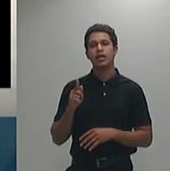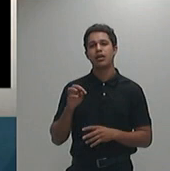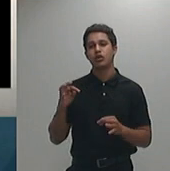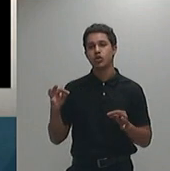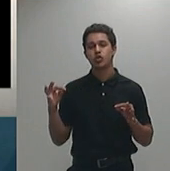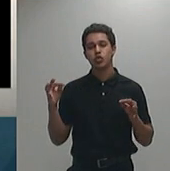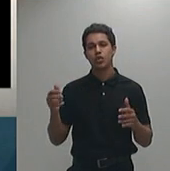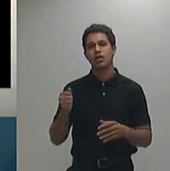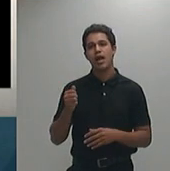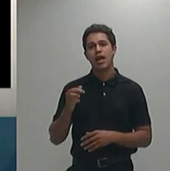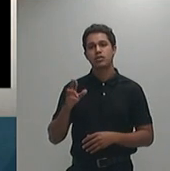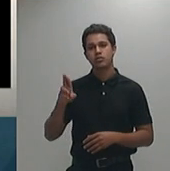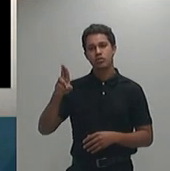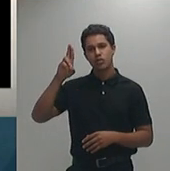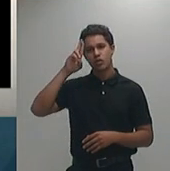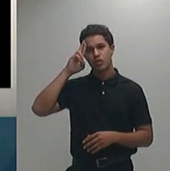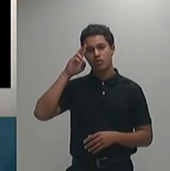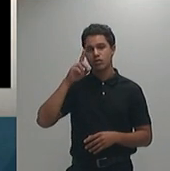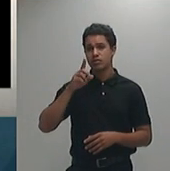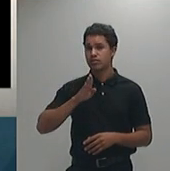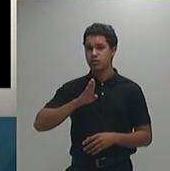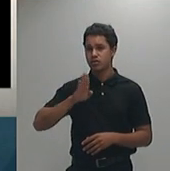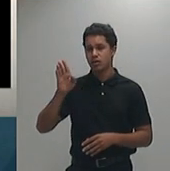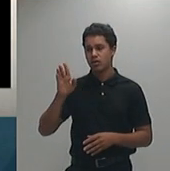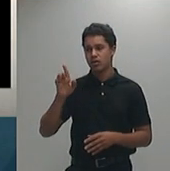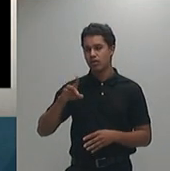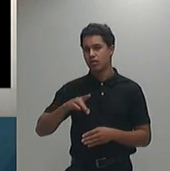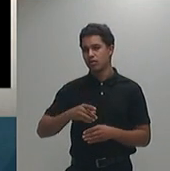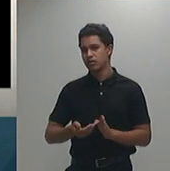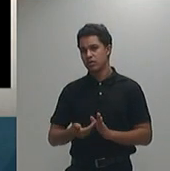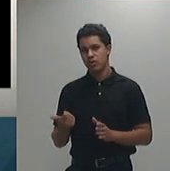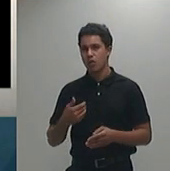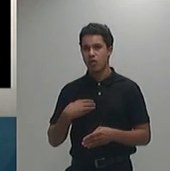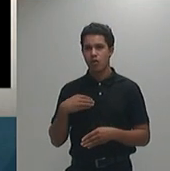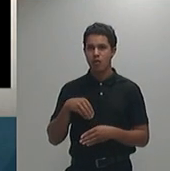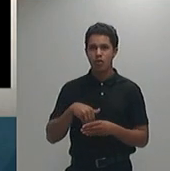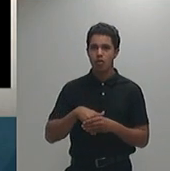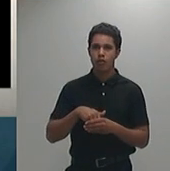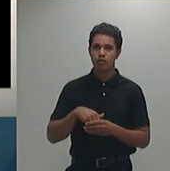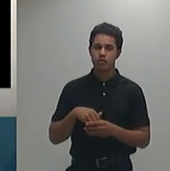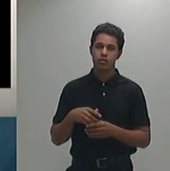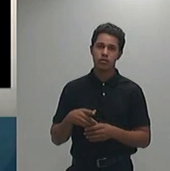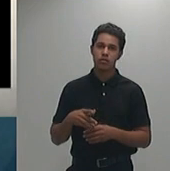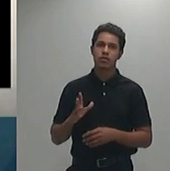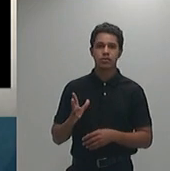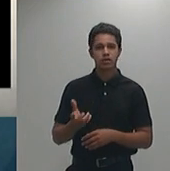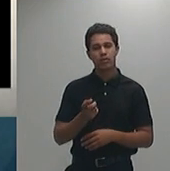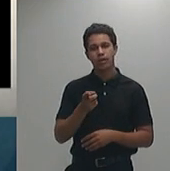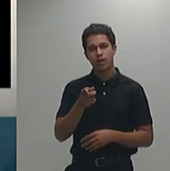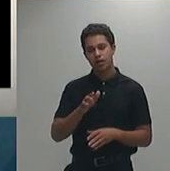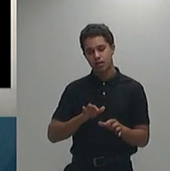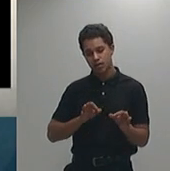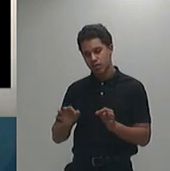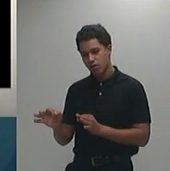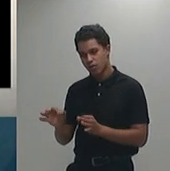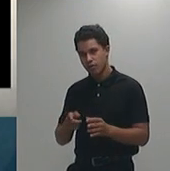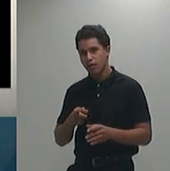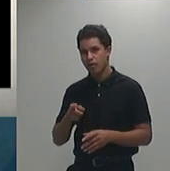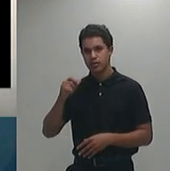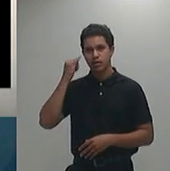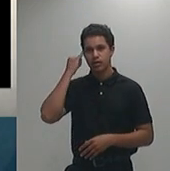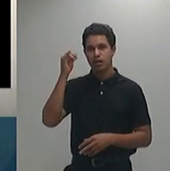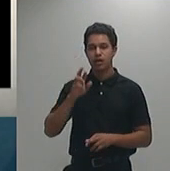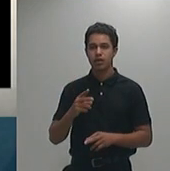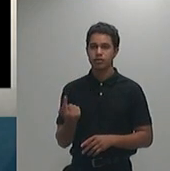acionistas exceto o controlador que não votou salvo aquele que morreu essa arbitragem individual